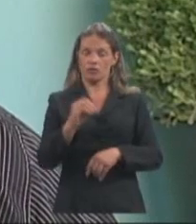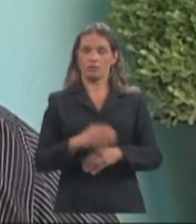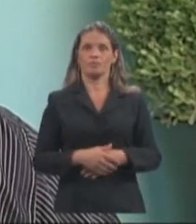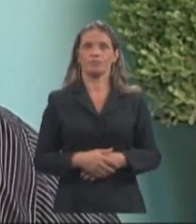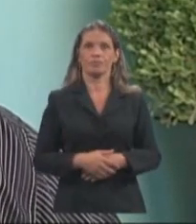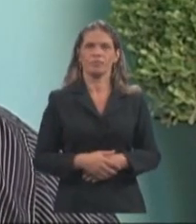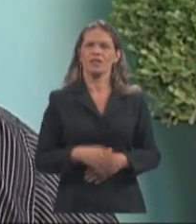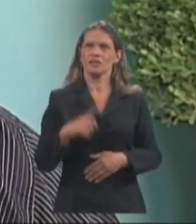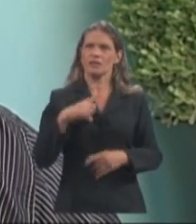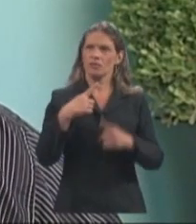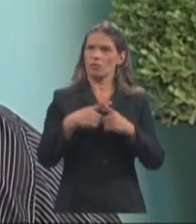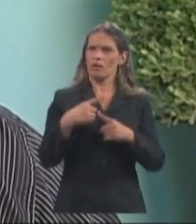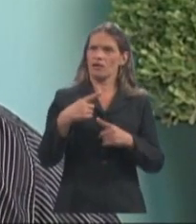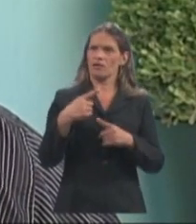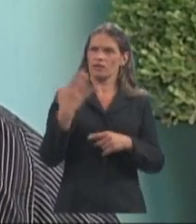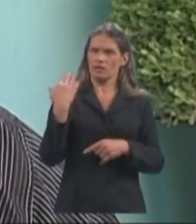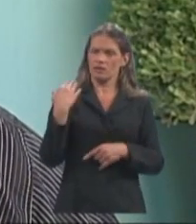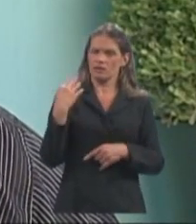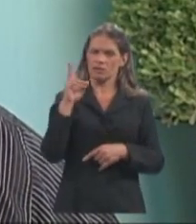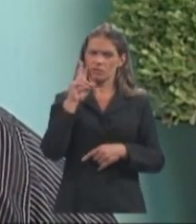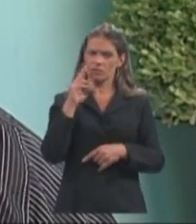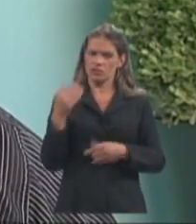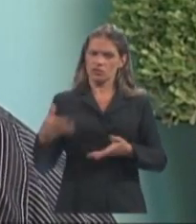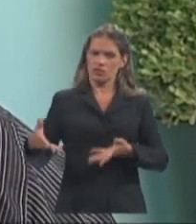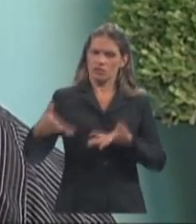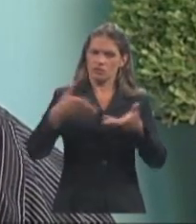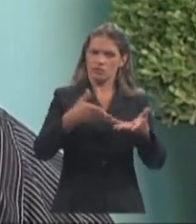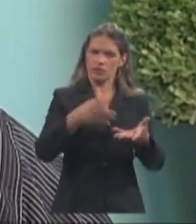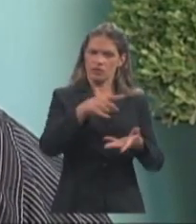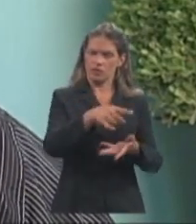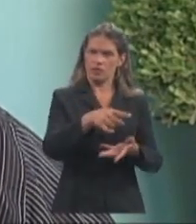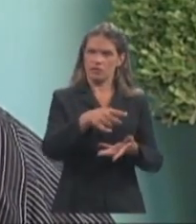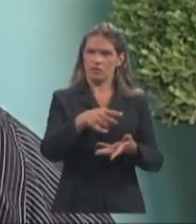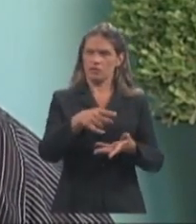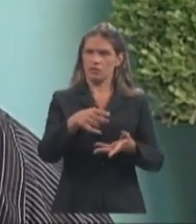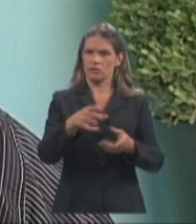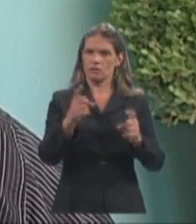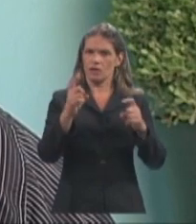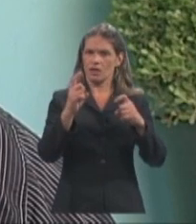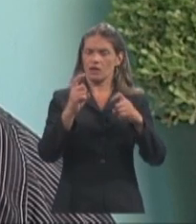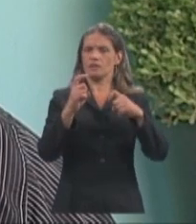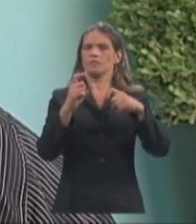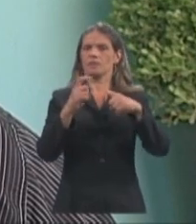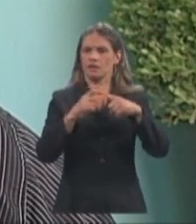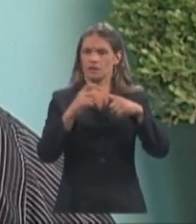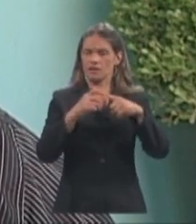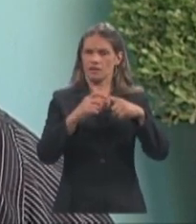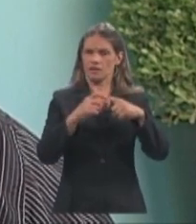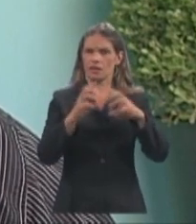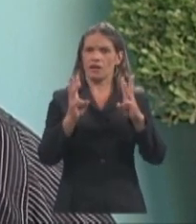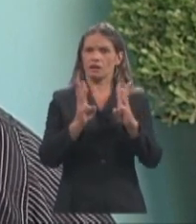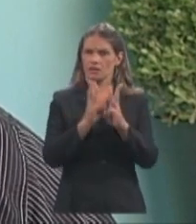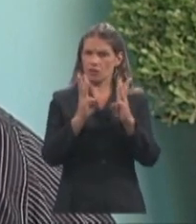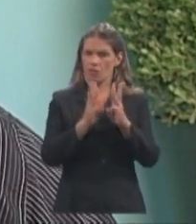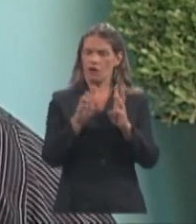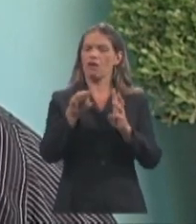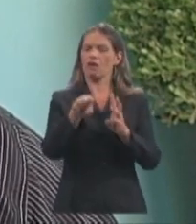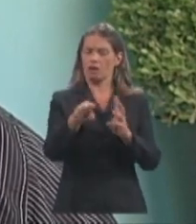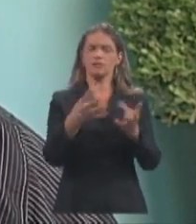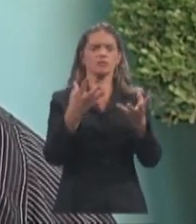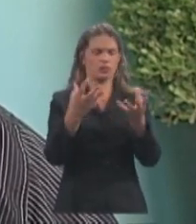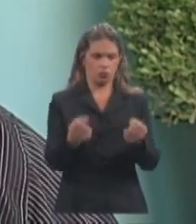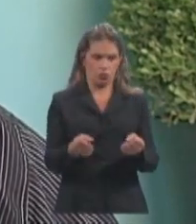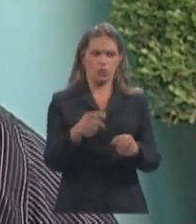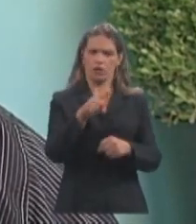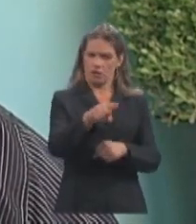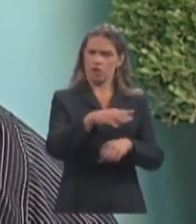que eu me lembro ainda uma vez que a gente levou ele para ser entrenado no numa clínica lá em Taquara e ele Aceitou Aceitou sabe